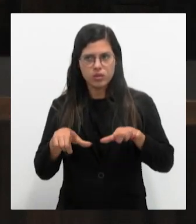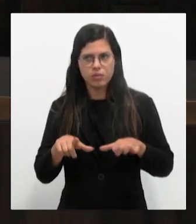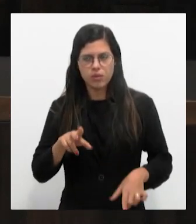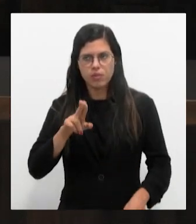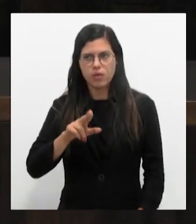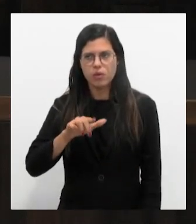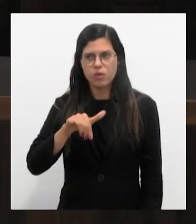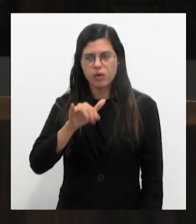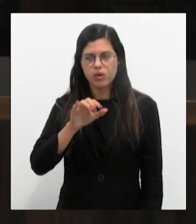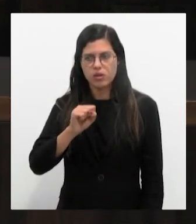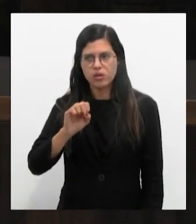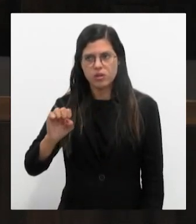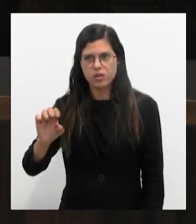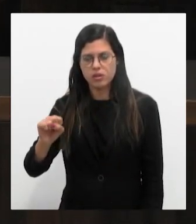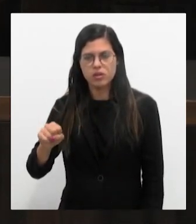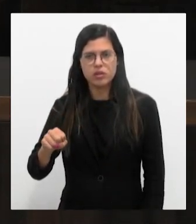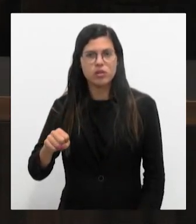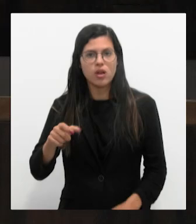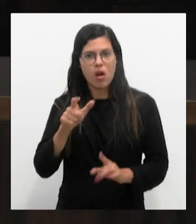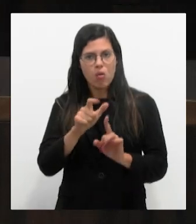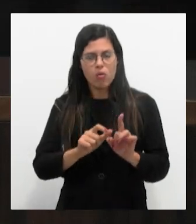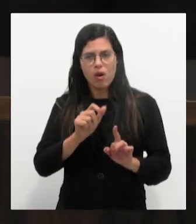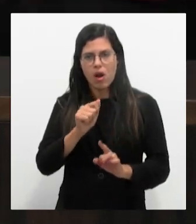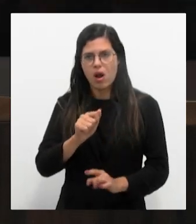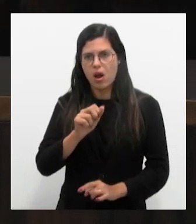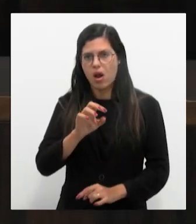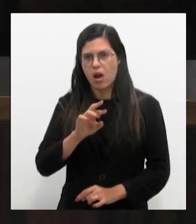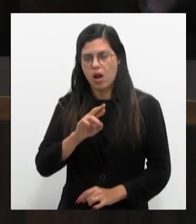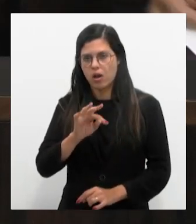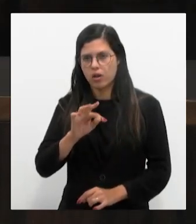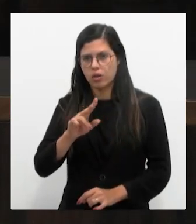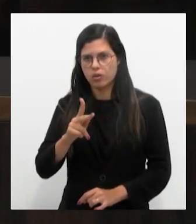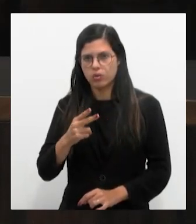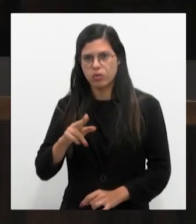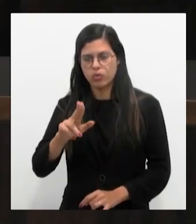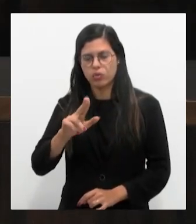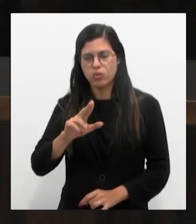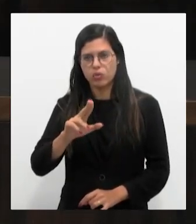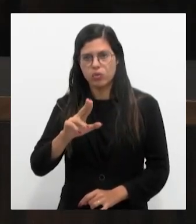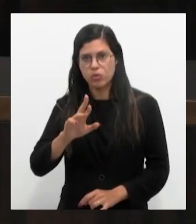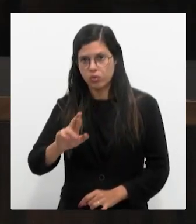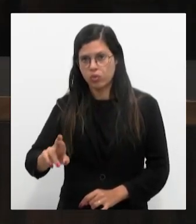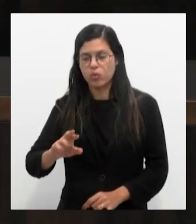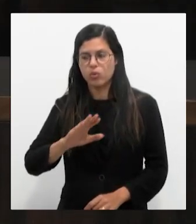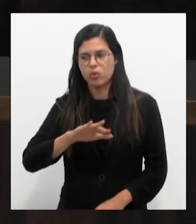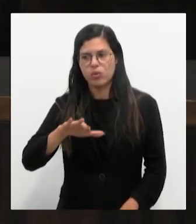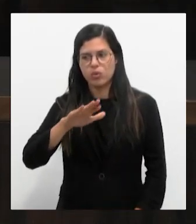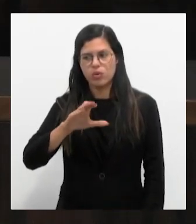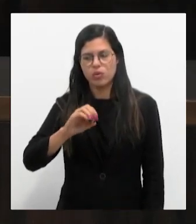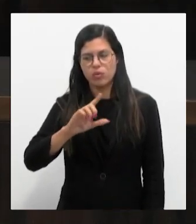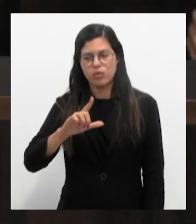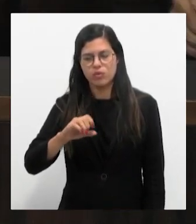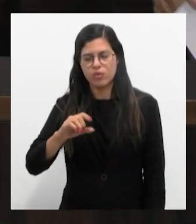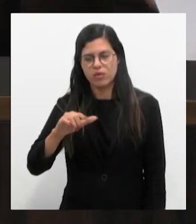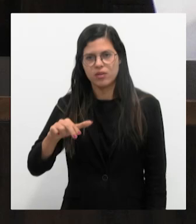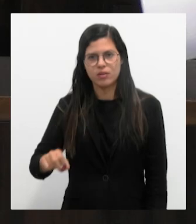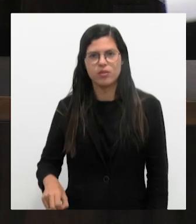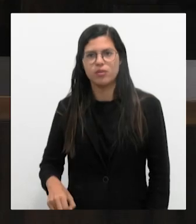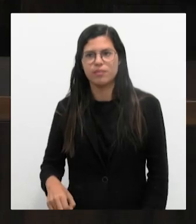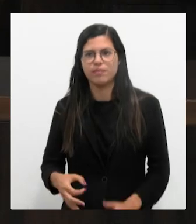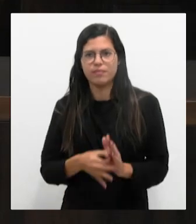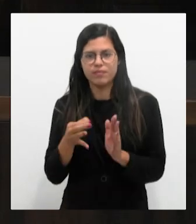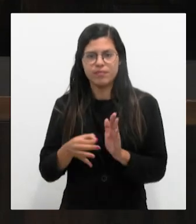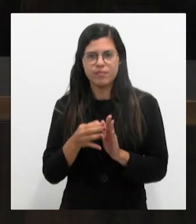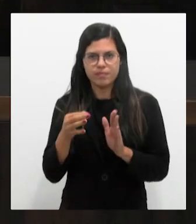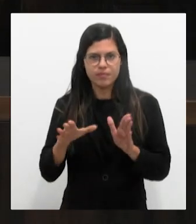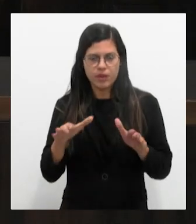Ulisses Guimarães ao senhor Arthur Antônio Silveira Cozzolino. Parecer da Comissão de Normas Internas e